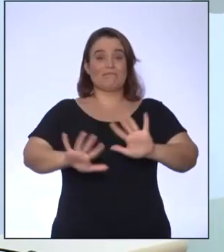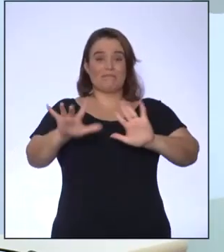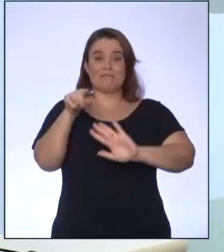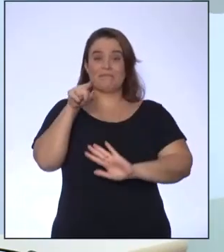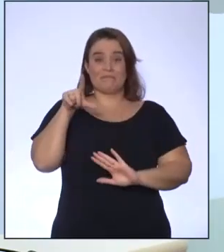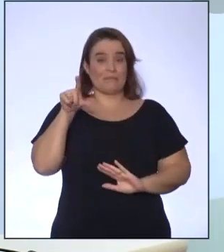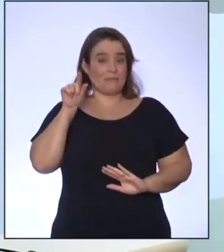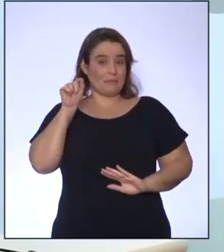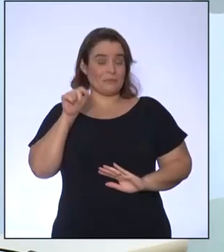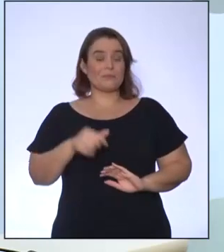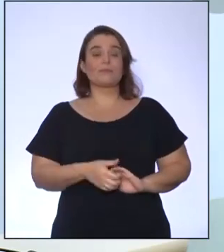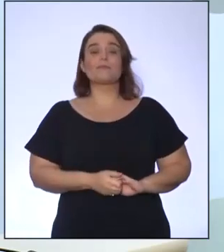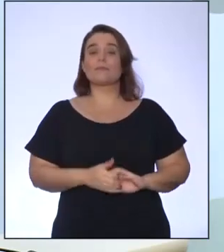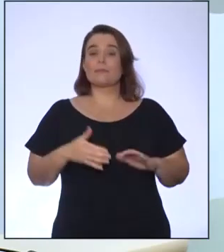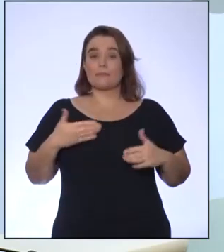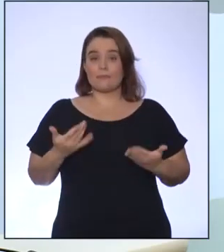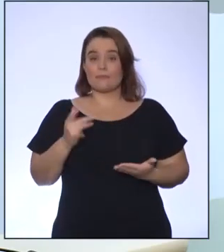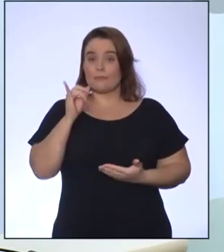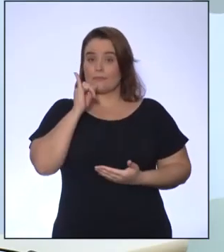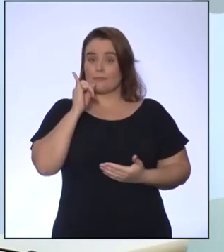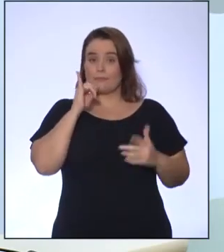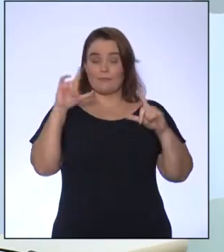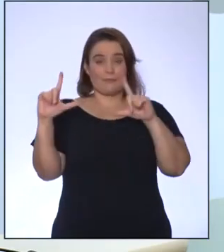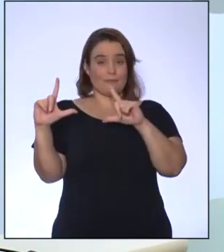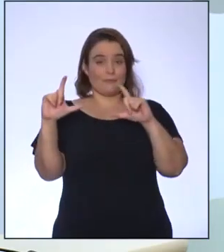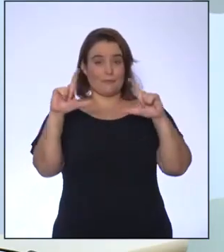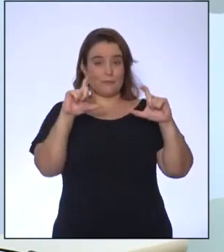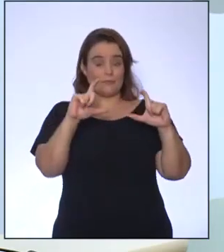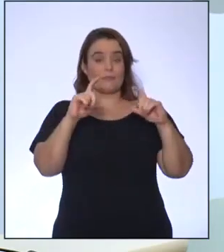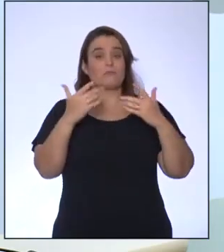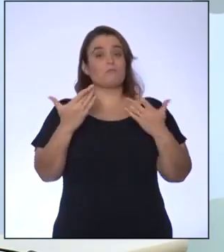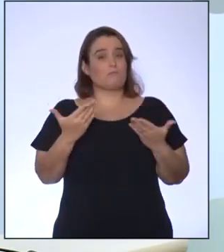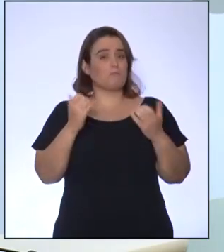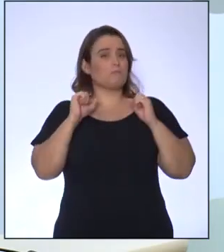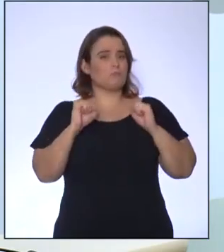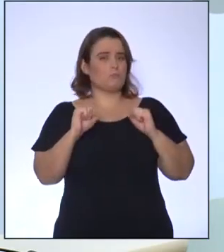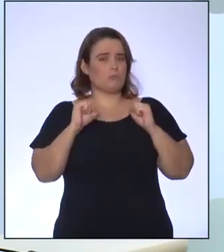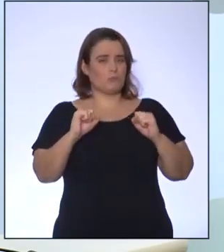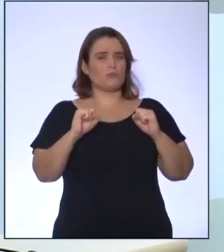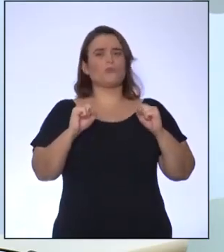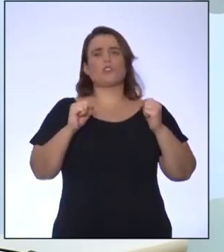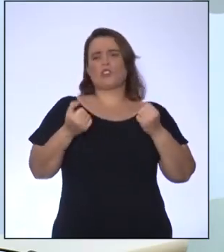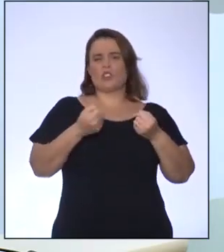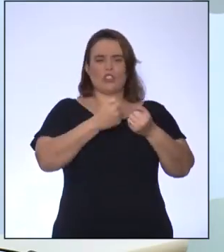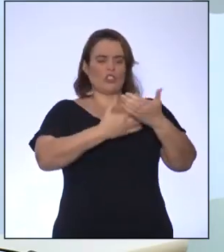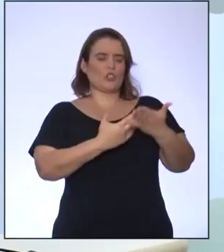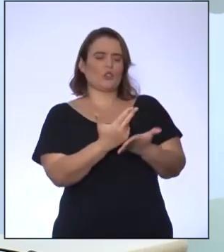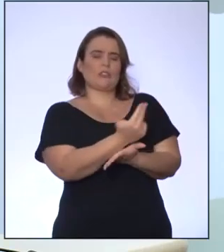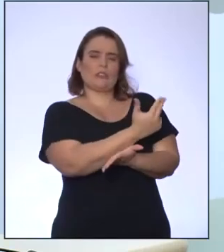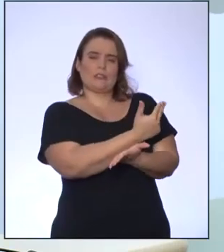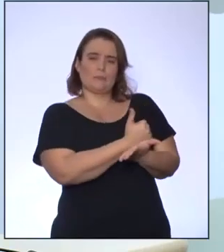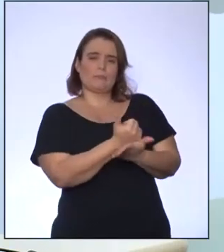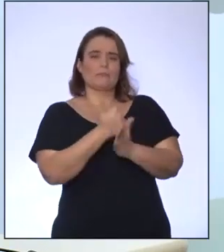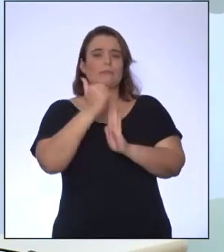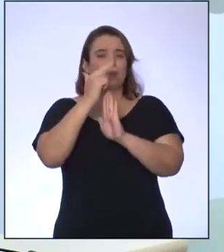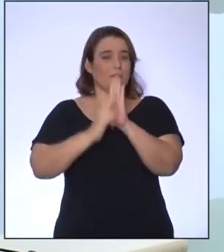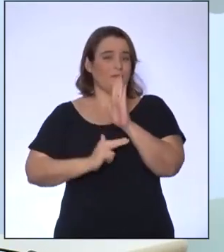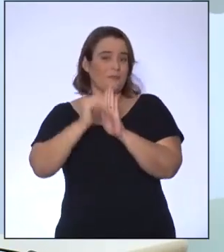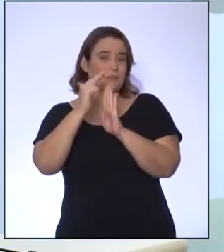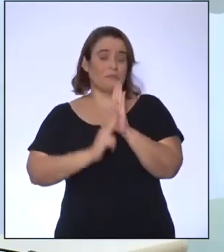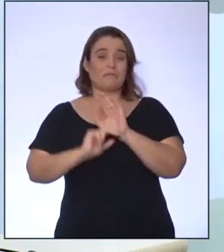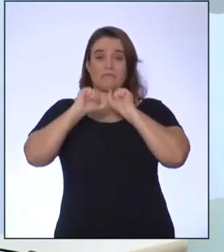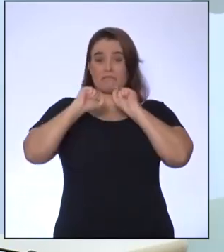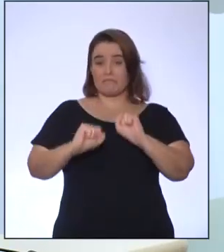selecionou. Então, a gente deu o exemplo da fotografia, mas pode ser um croquis, pode ser um desenho, pode ser uma pintura. É o